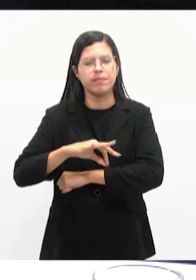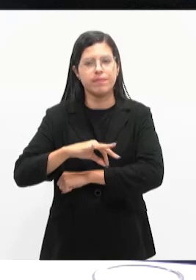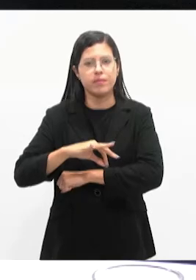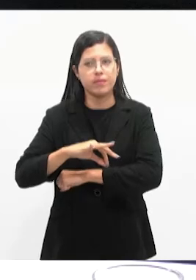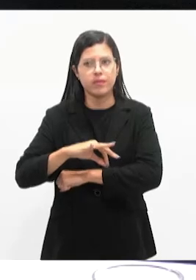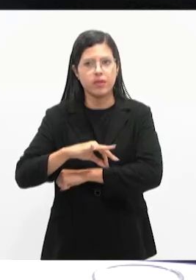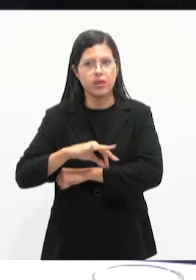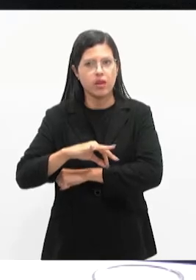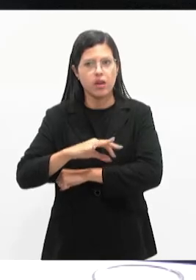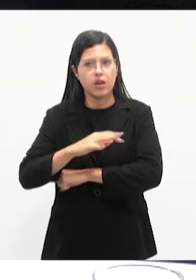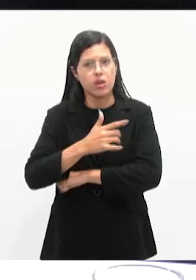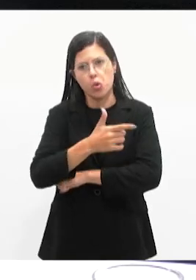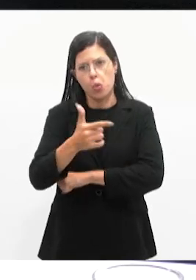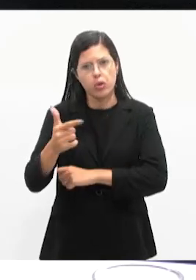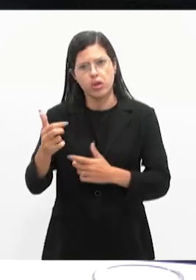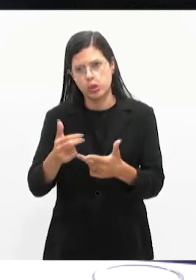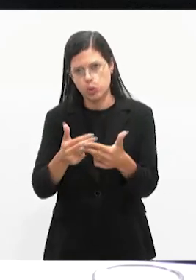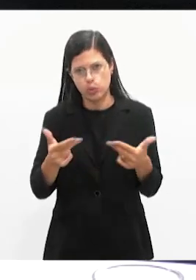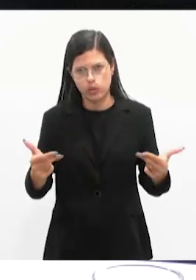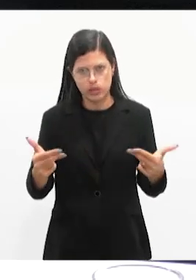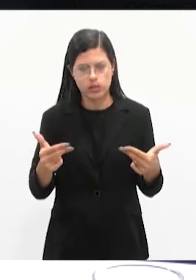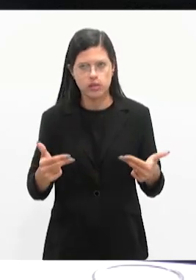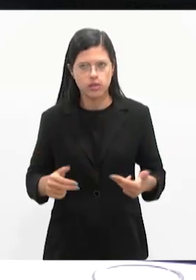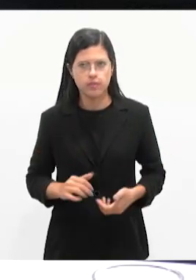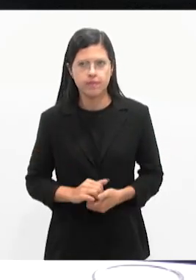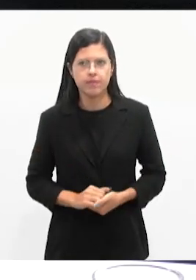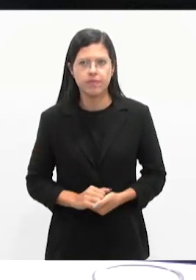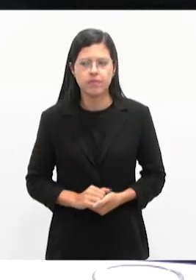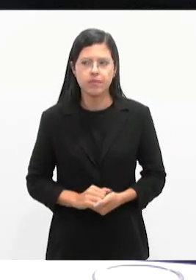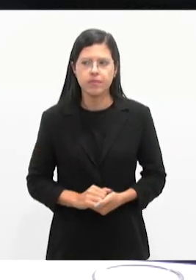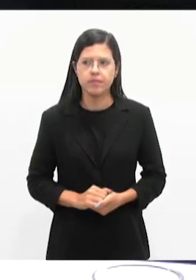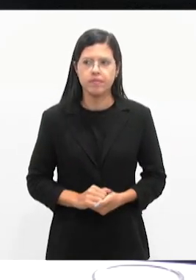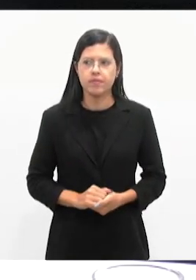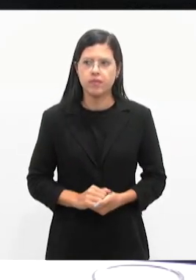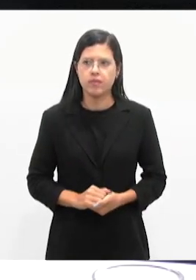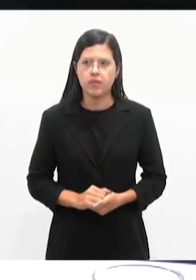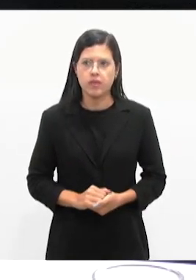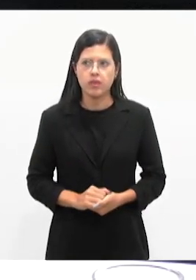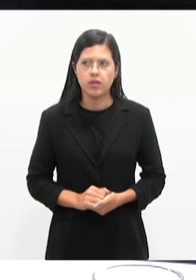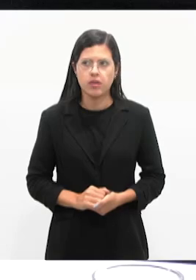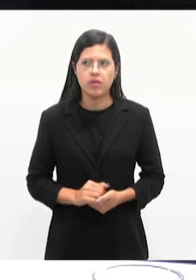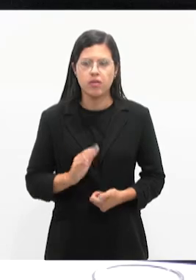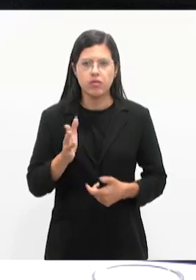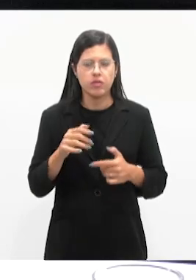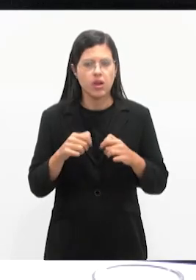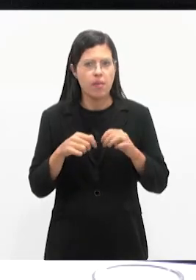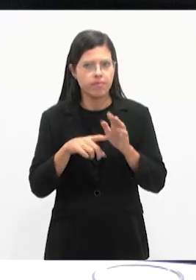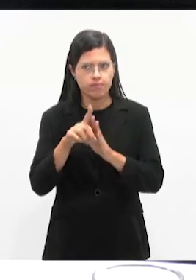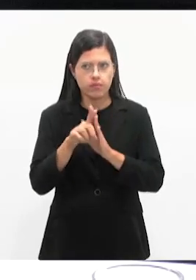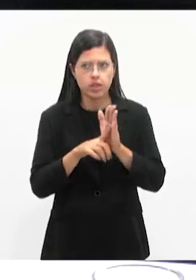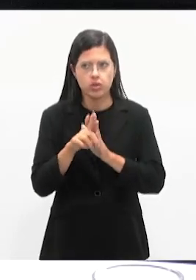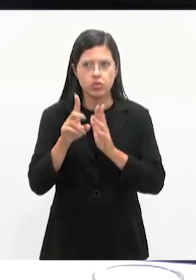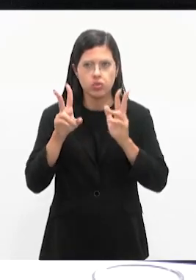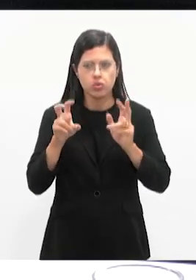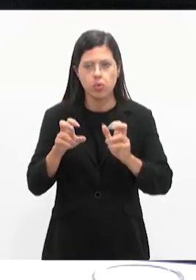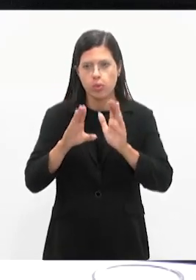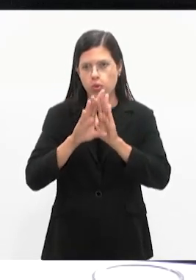outro implemento. Né? Eu já fiz pesquisa sobre o que é o conceito de